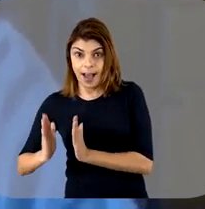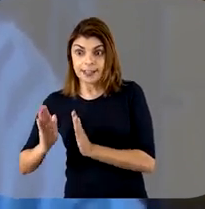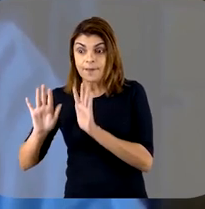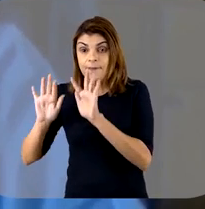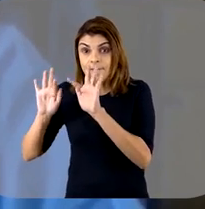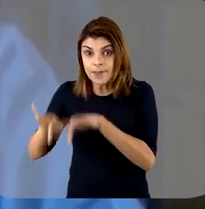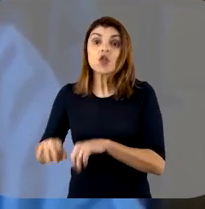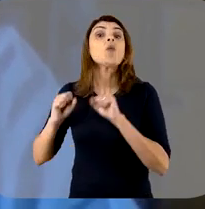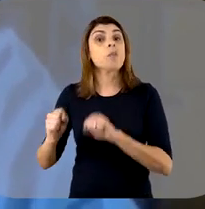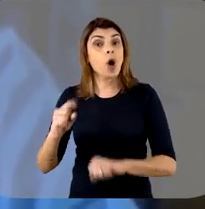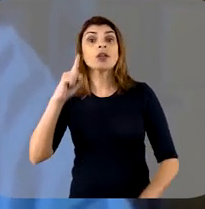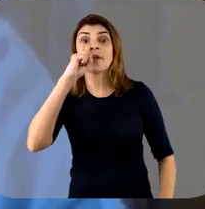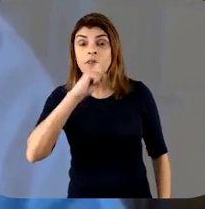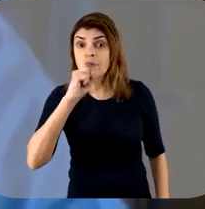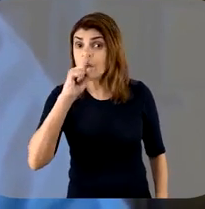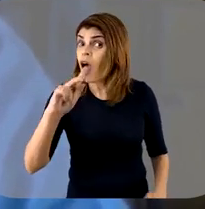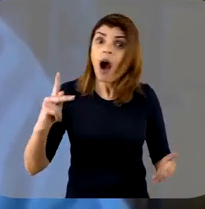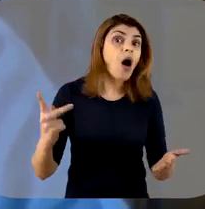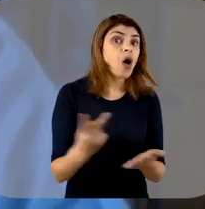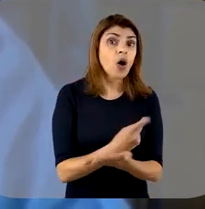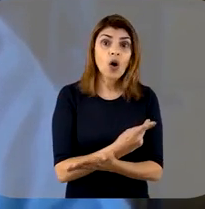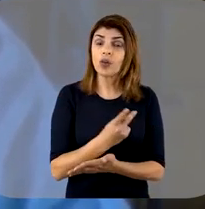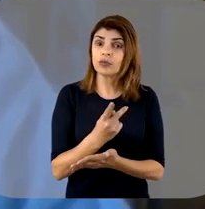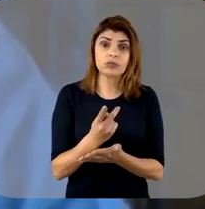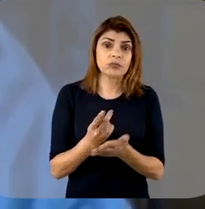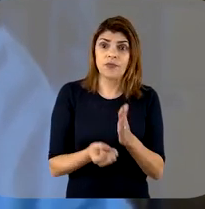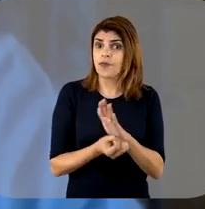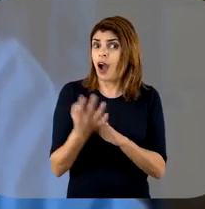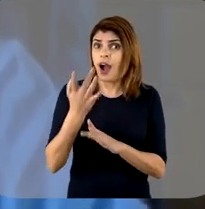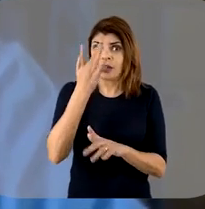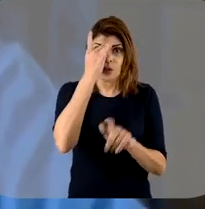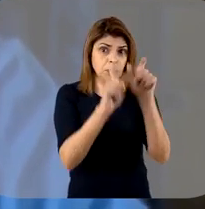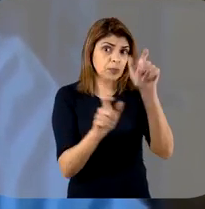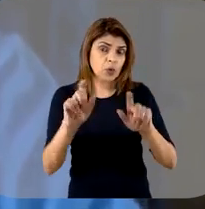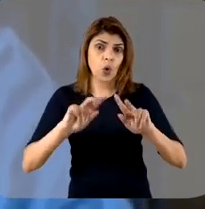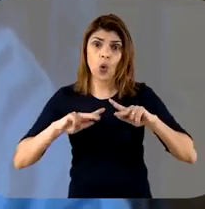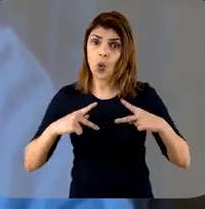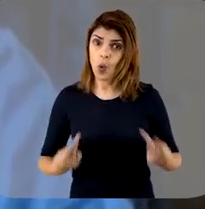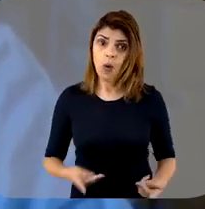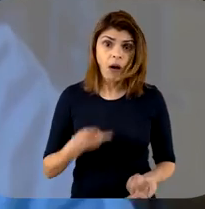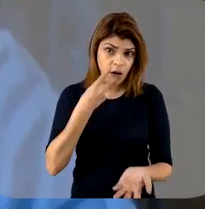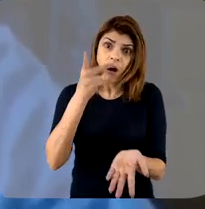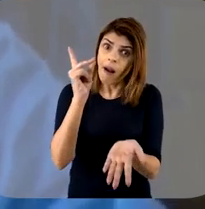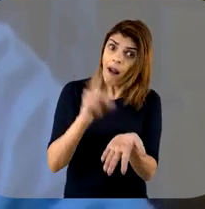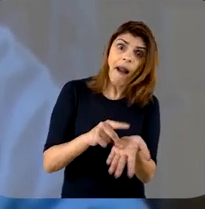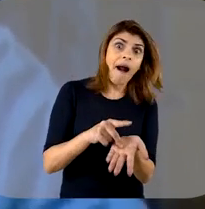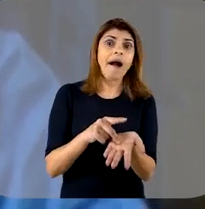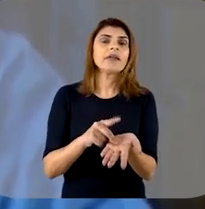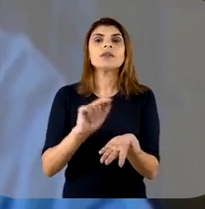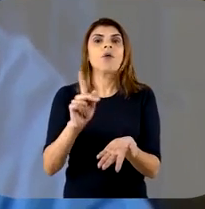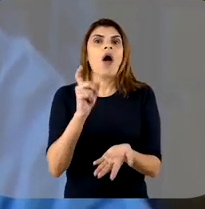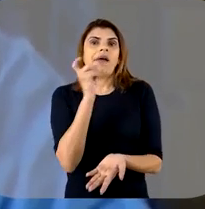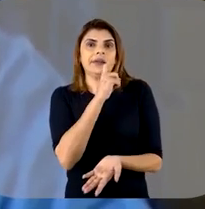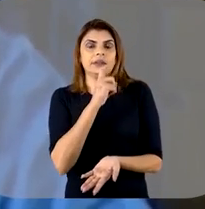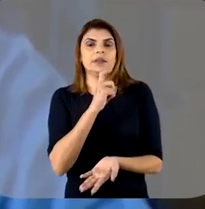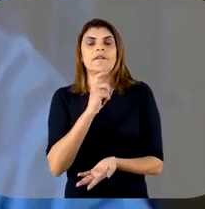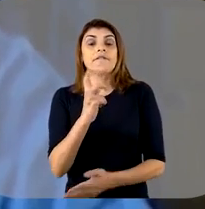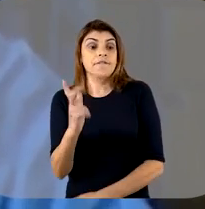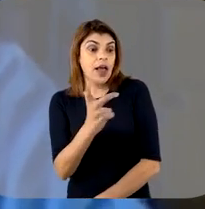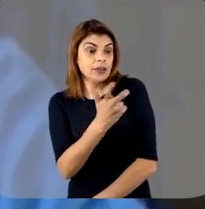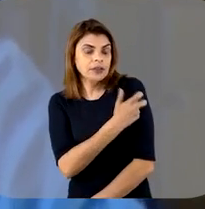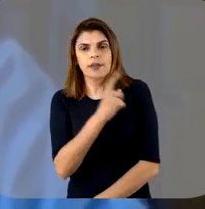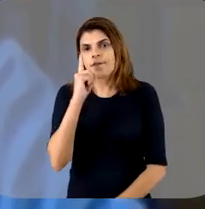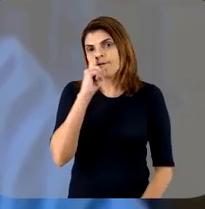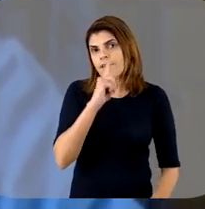ela pode falhar. Isso aconteceu em vários casos, né? Humanos. Reais, né, de vacinas que falharam na